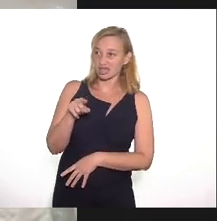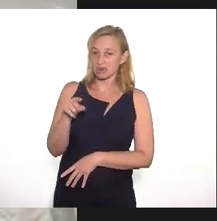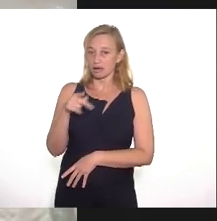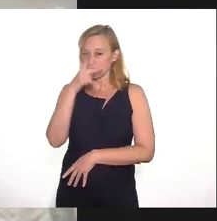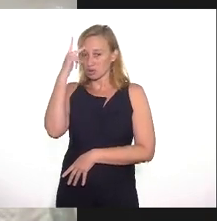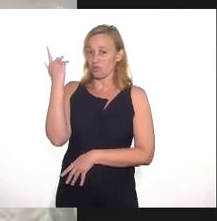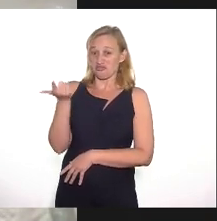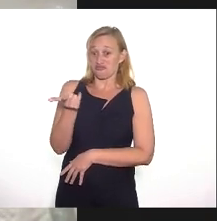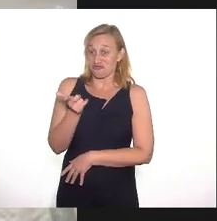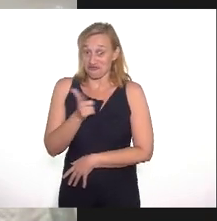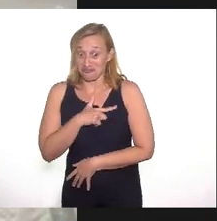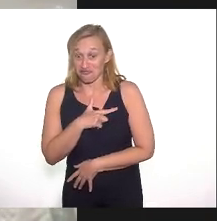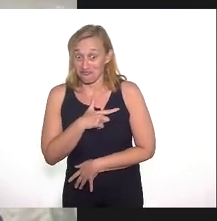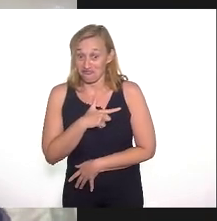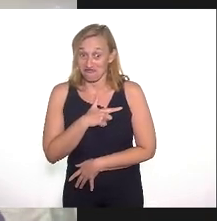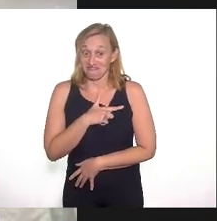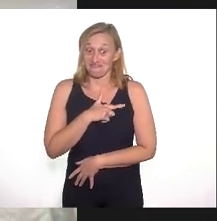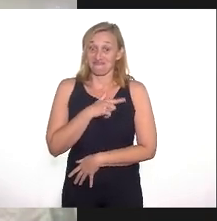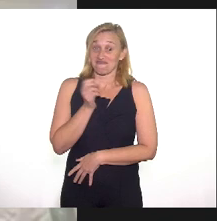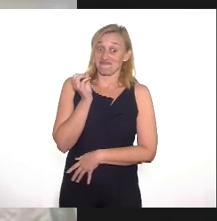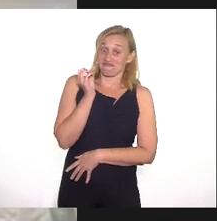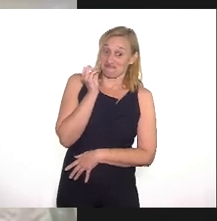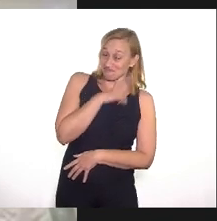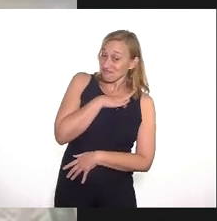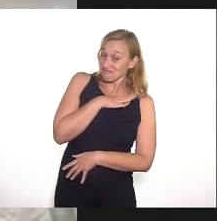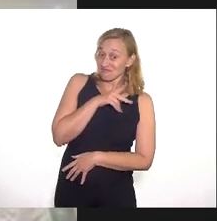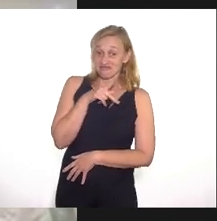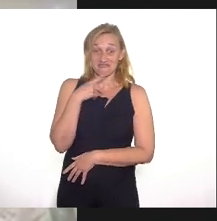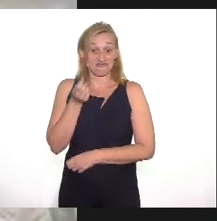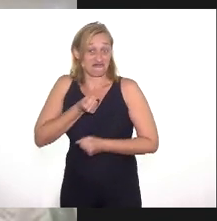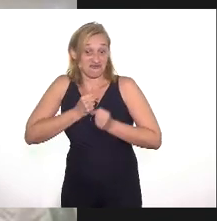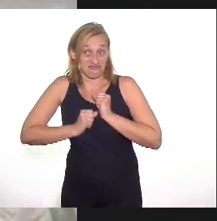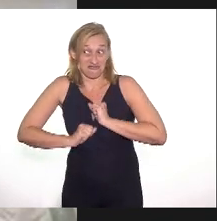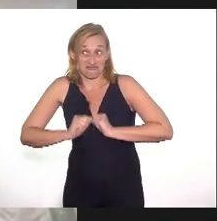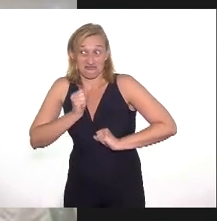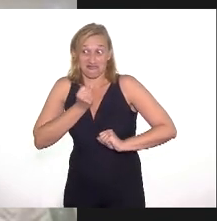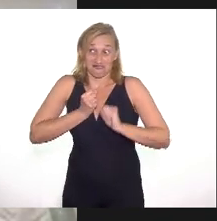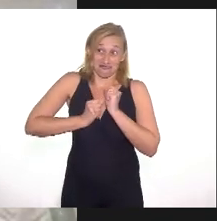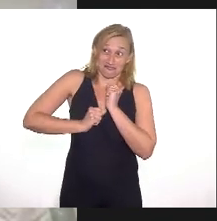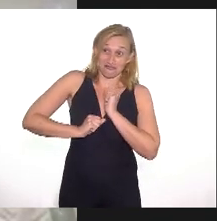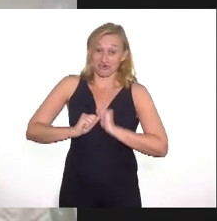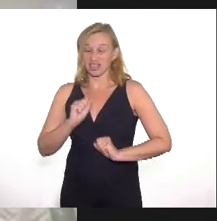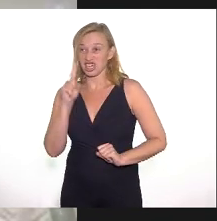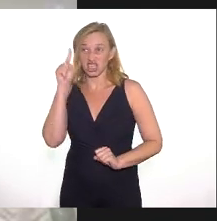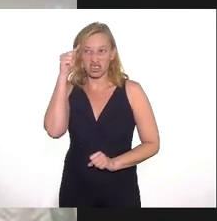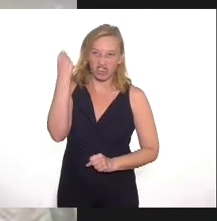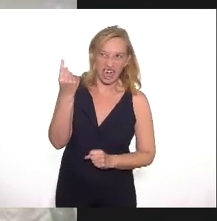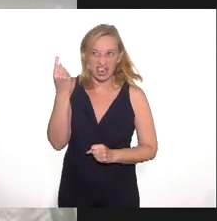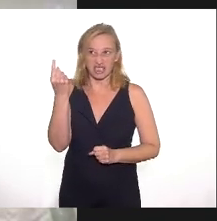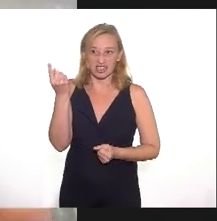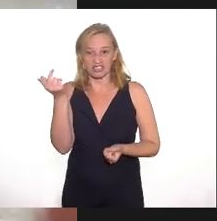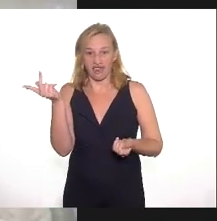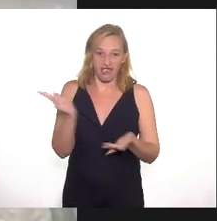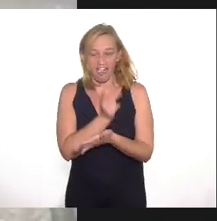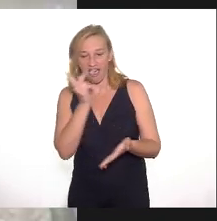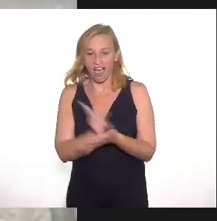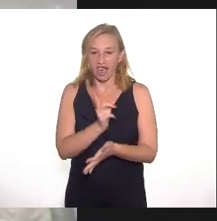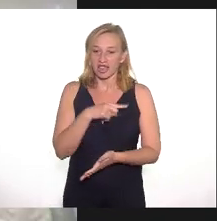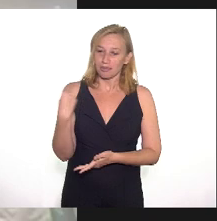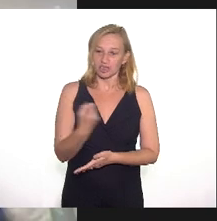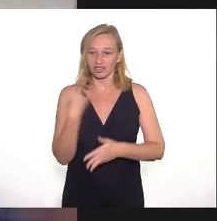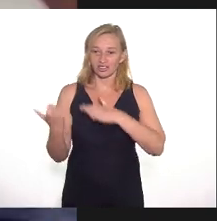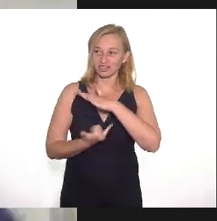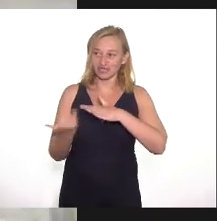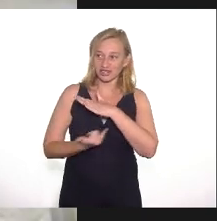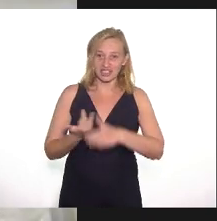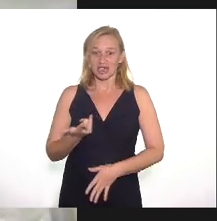feia, dessa gente odienta que propaga o ódio, que propaga ideias nefastas para as nossas